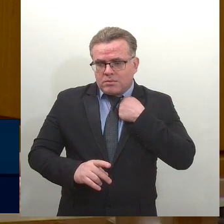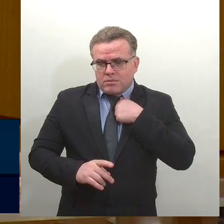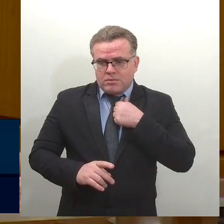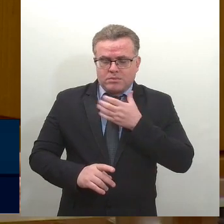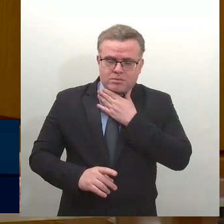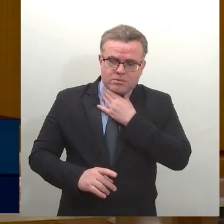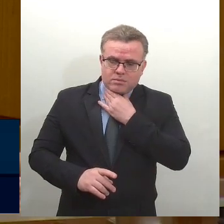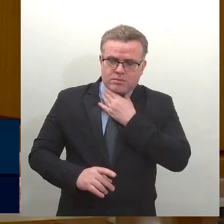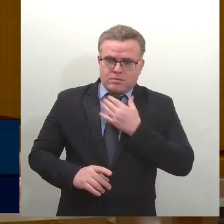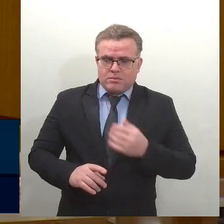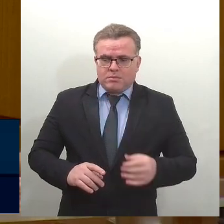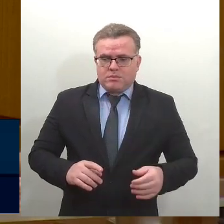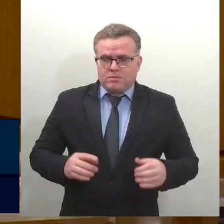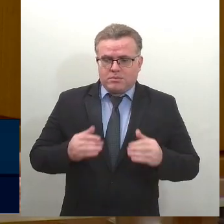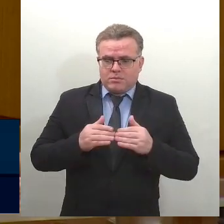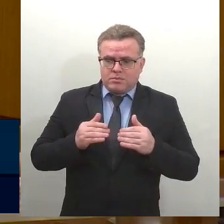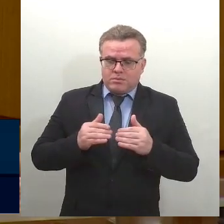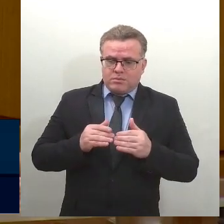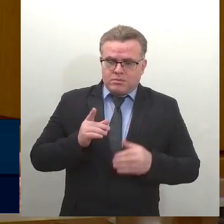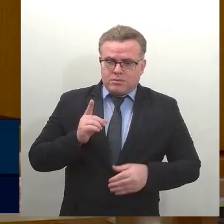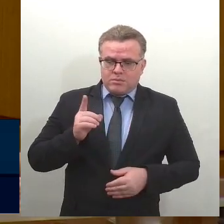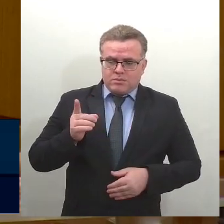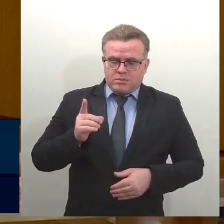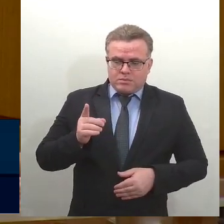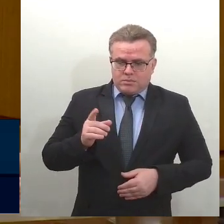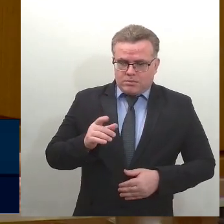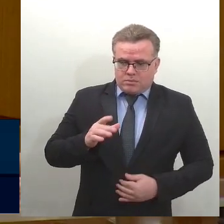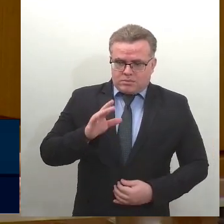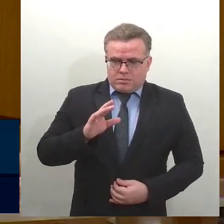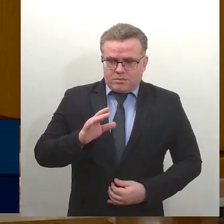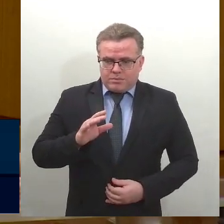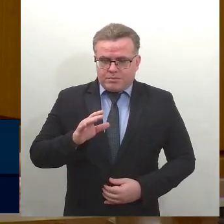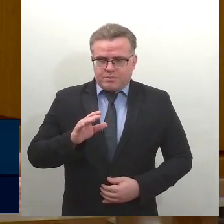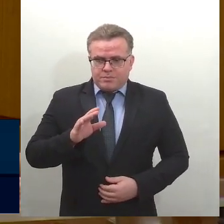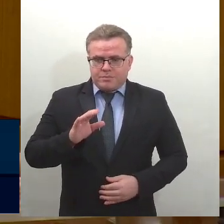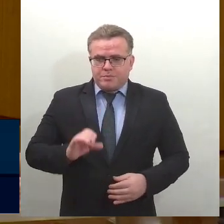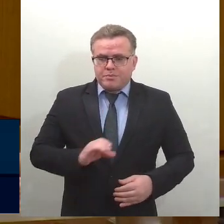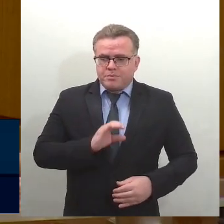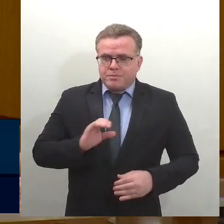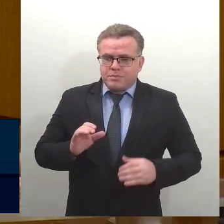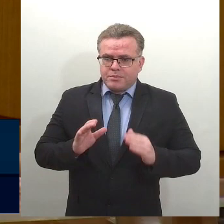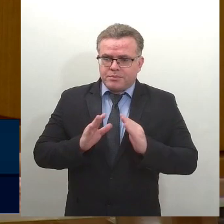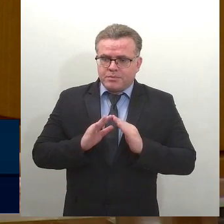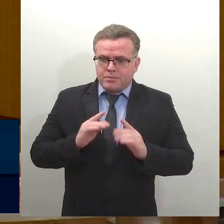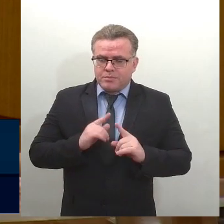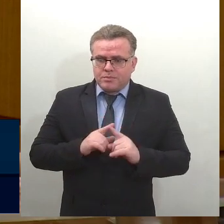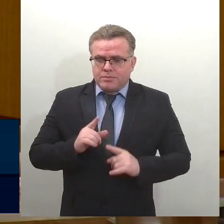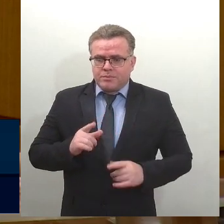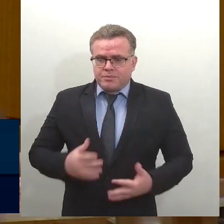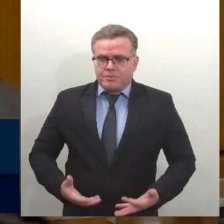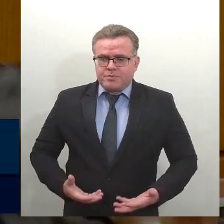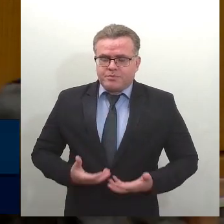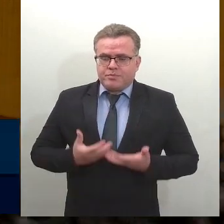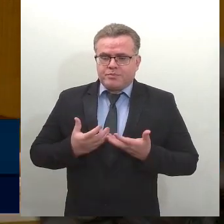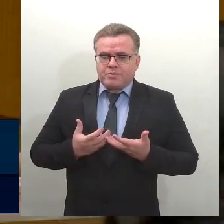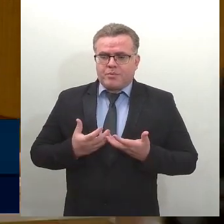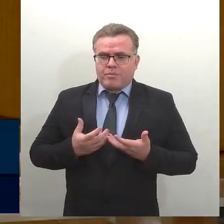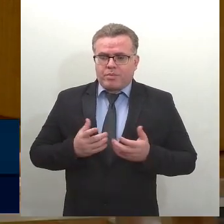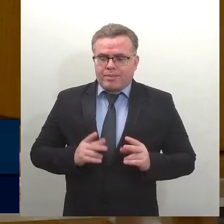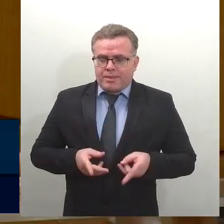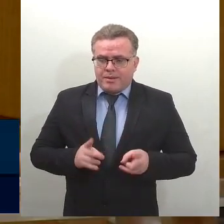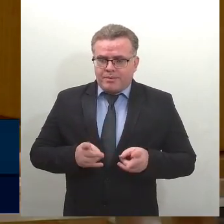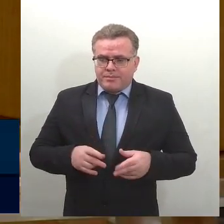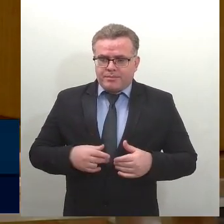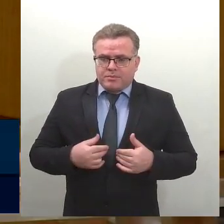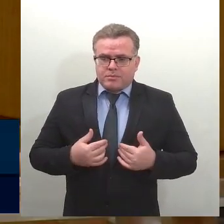cidade, que muito orgulho tenho de ali viver.